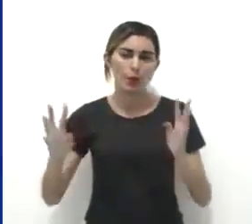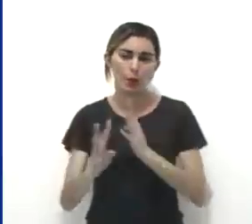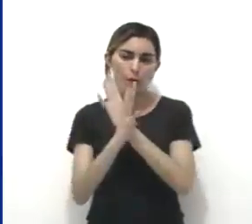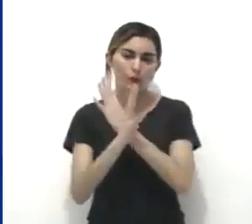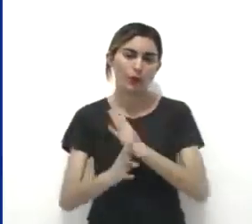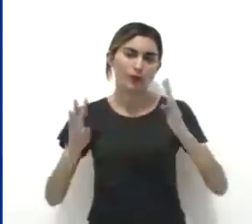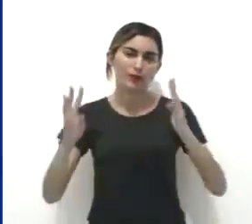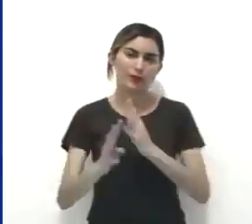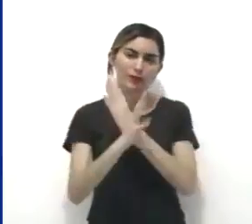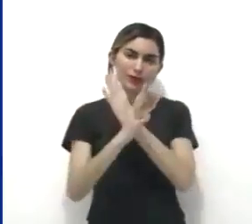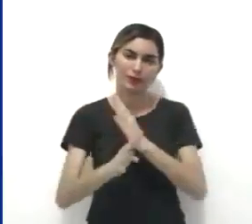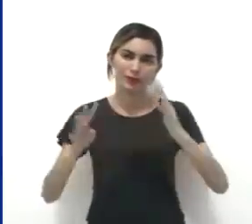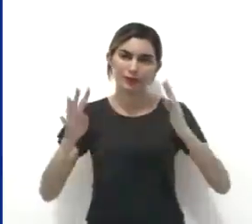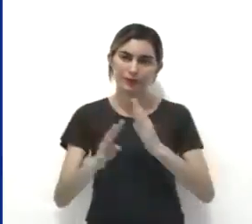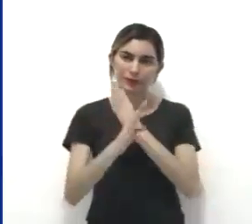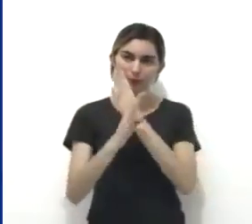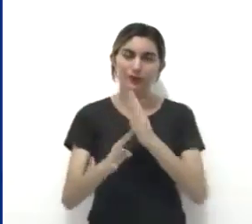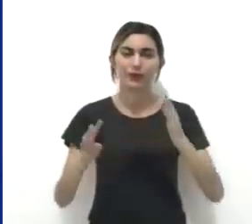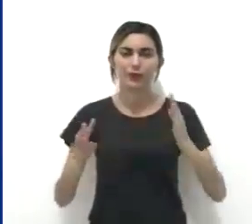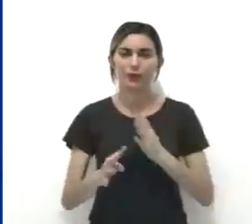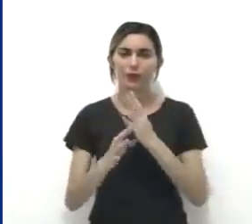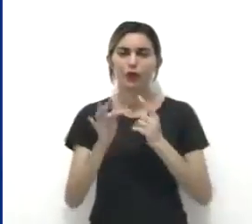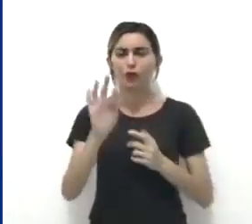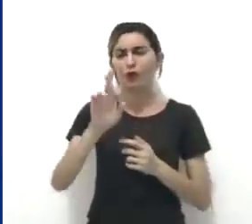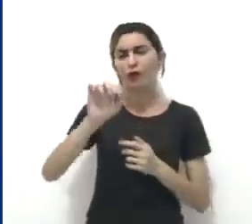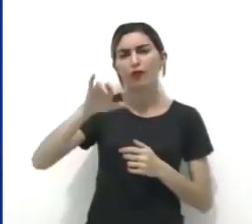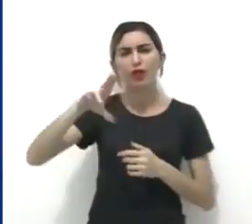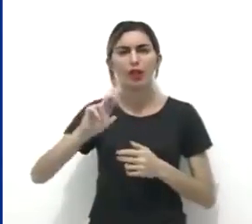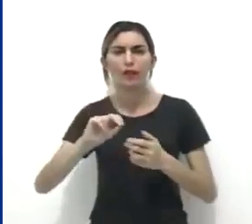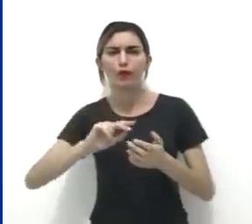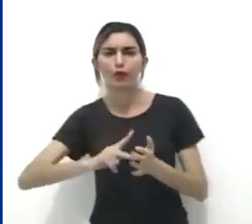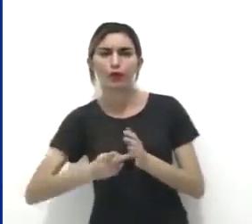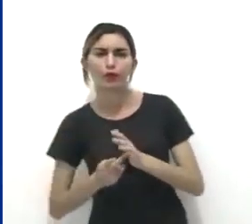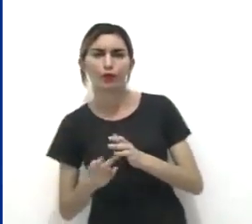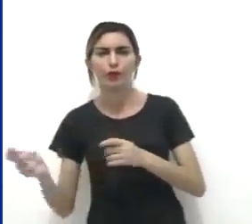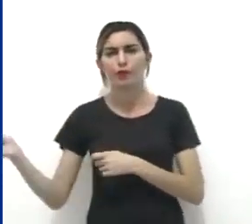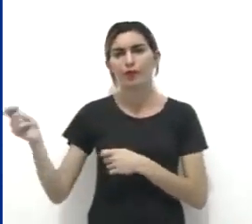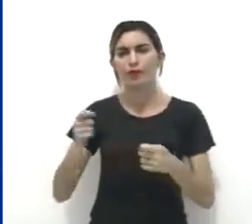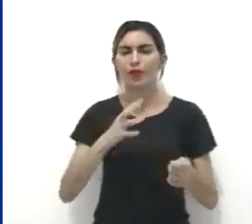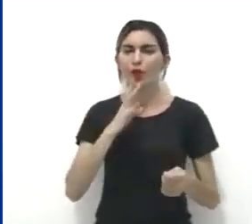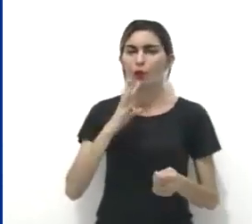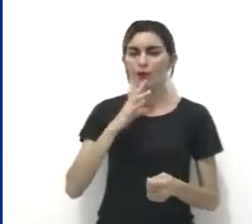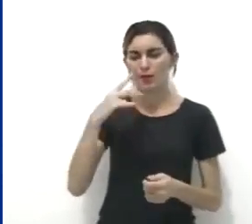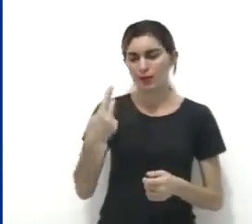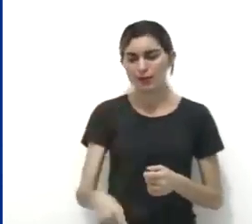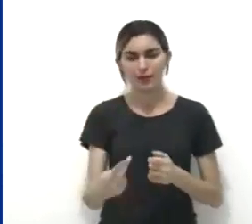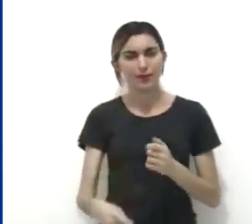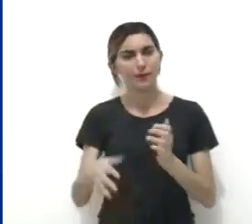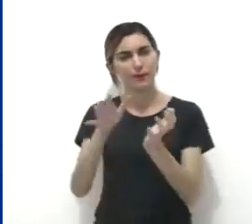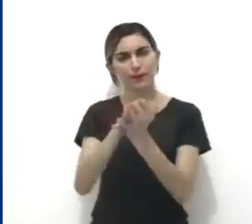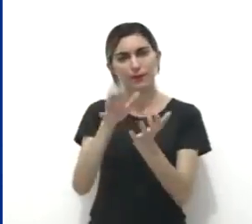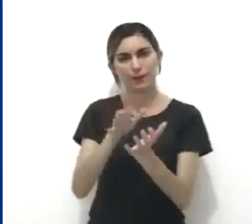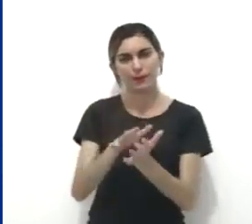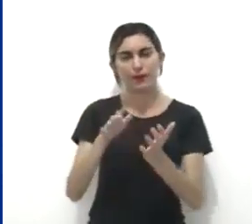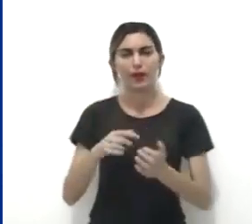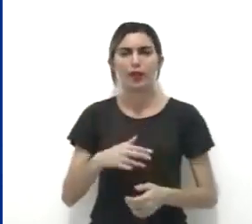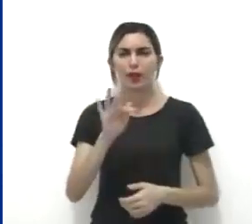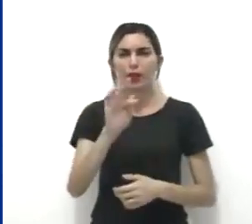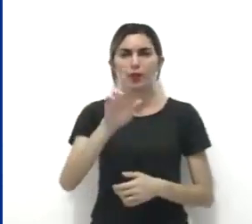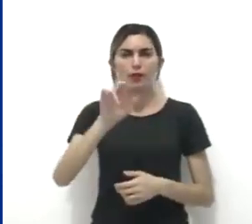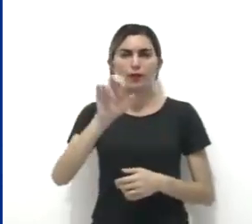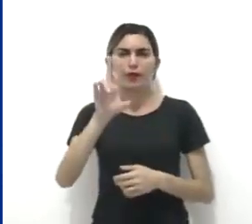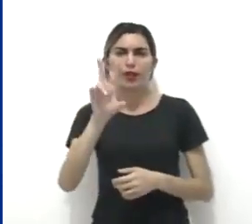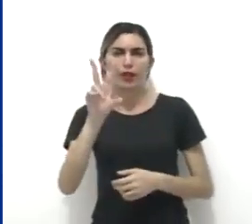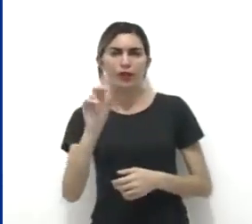das quadrilhas juninas. O frevo. O frevo, essa dança bem conhecida por nós pernambucanos, a